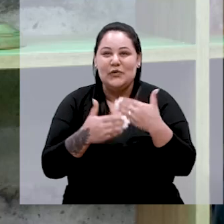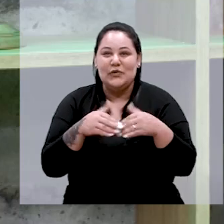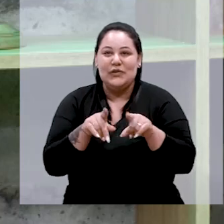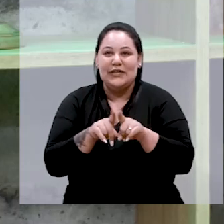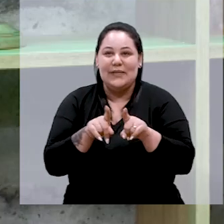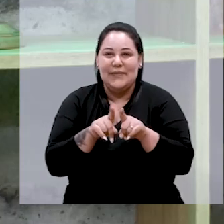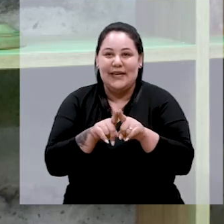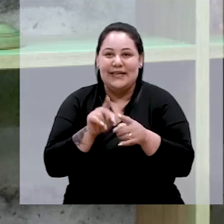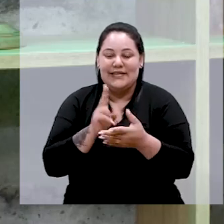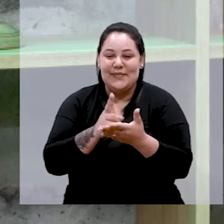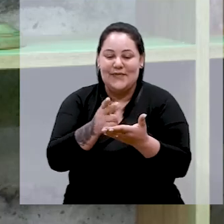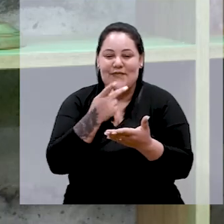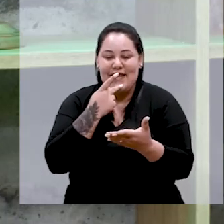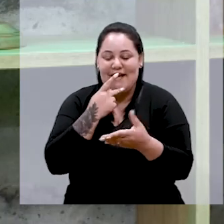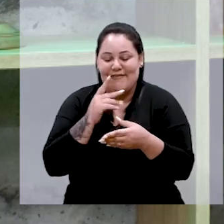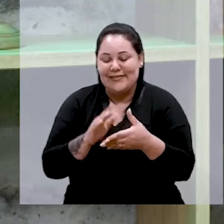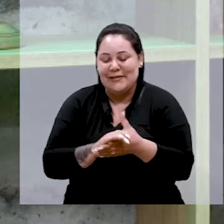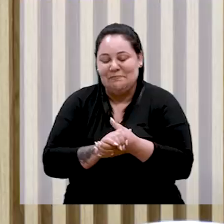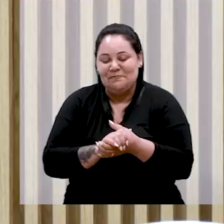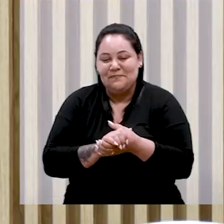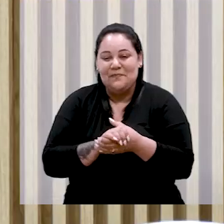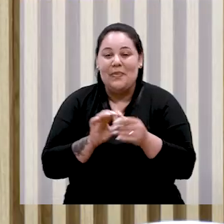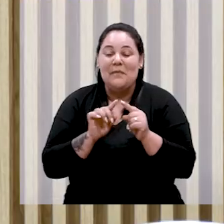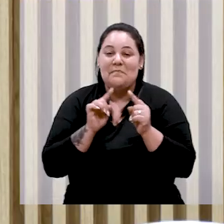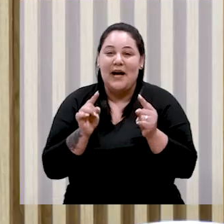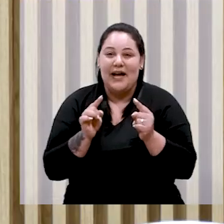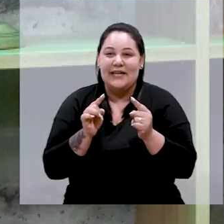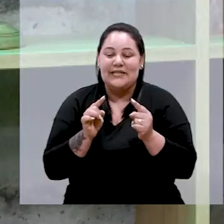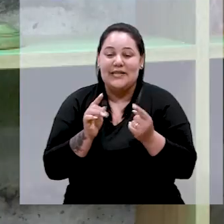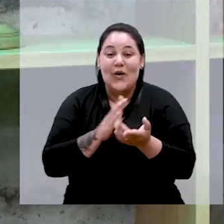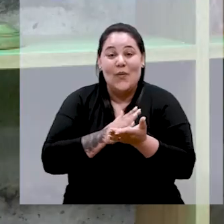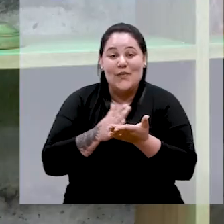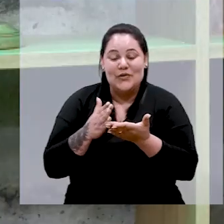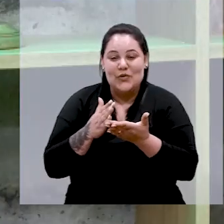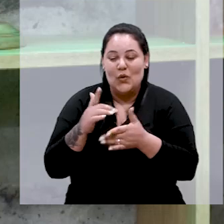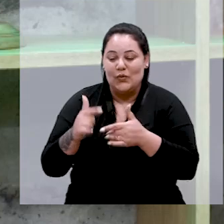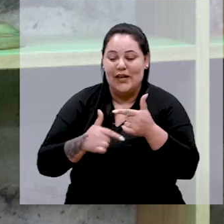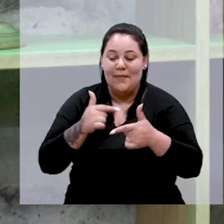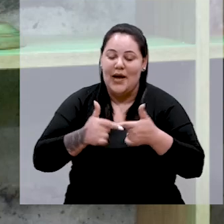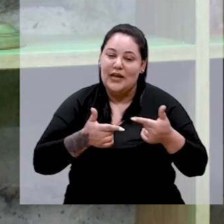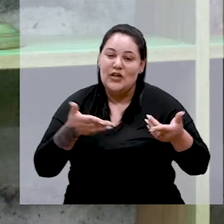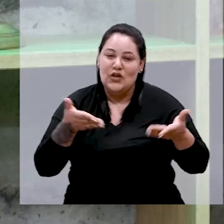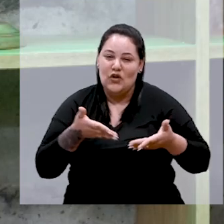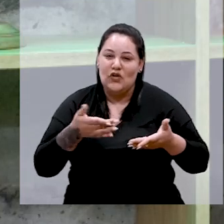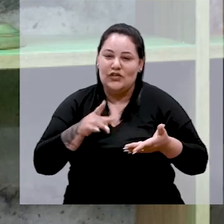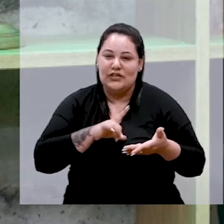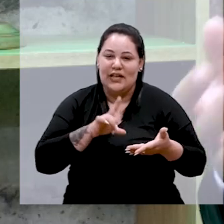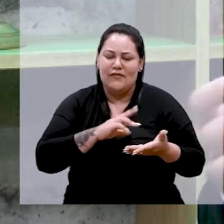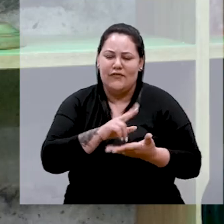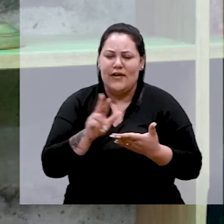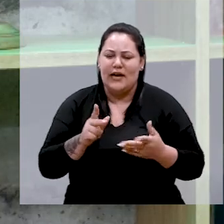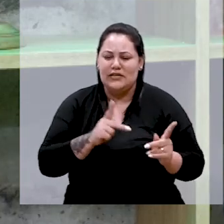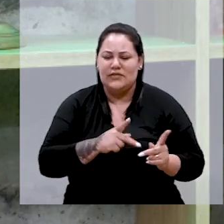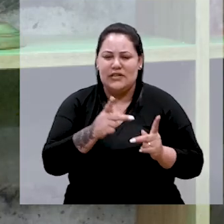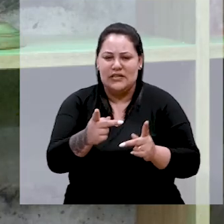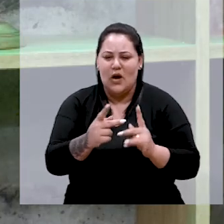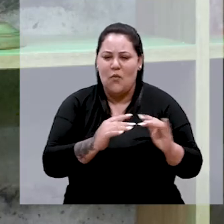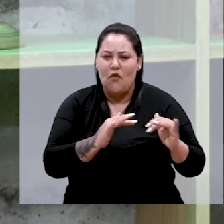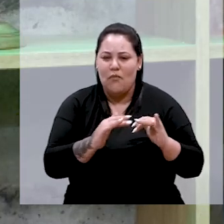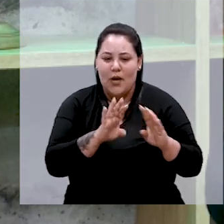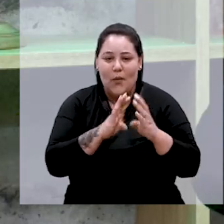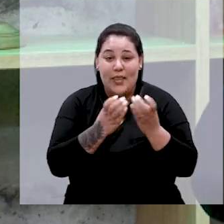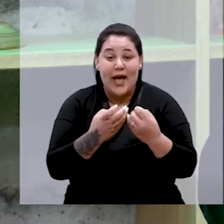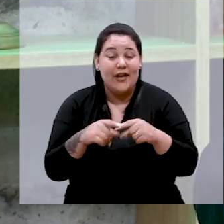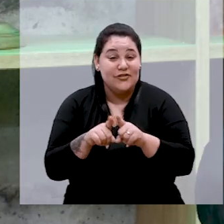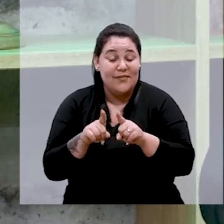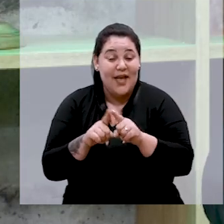lhe mandava e tal, nós tentávamos ali compor. Mas ali foi plantada a semente que hoje é colhida numa série de visitações de envolvimento